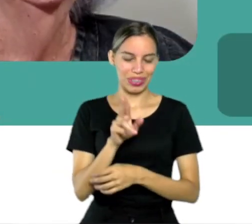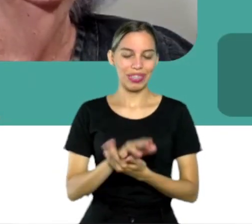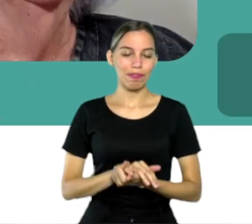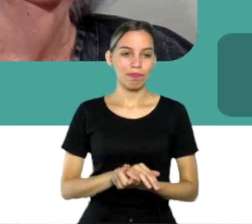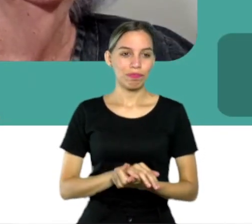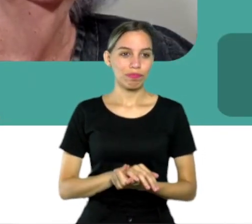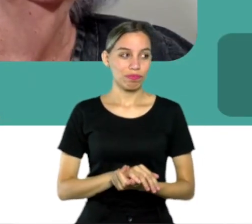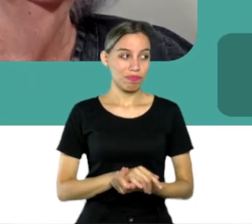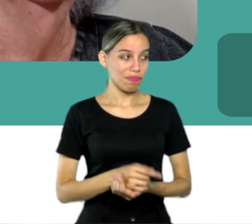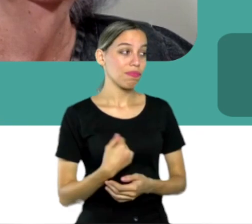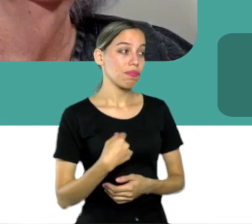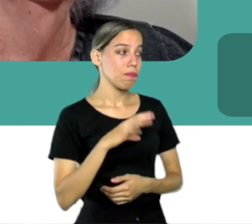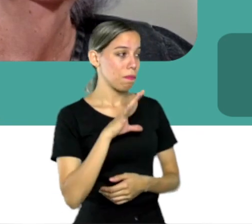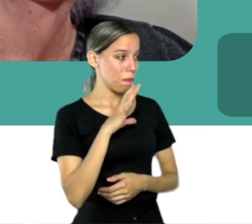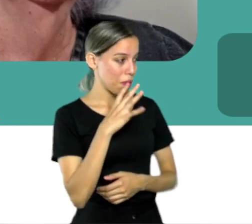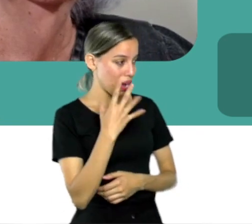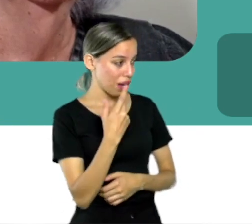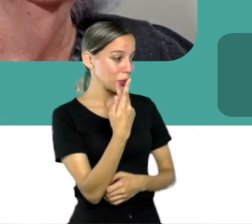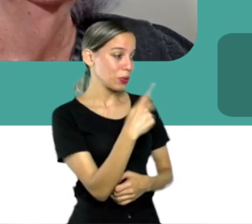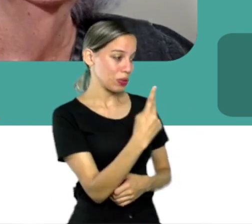ficar, assim,